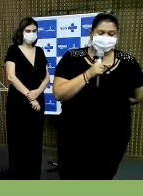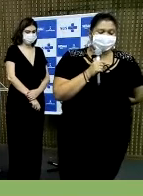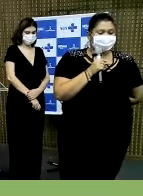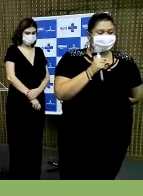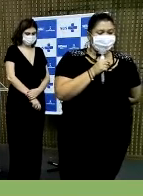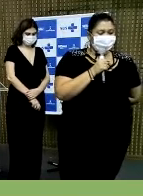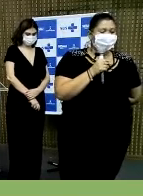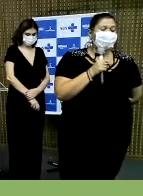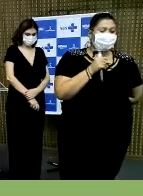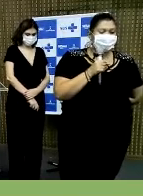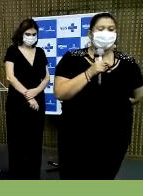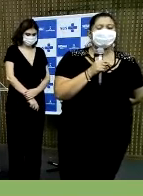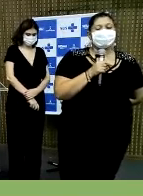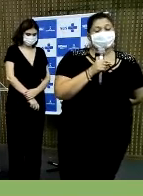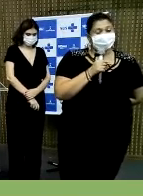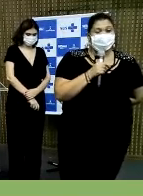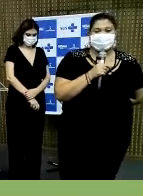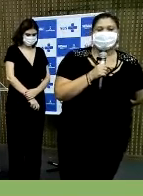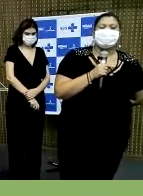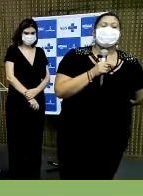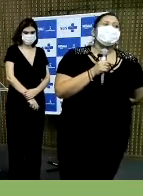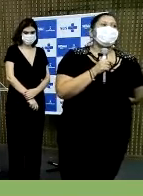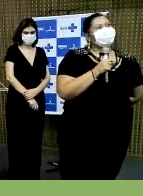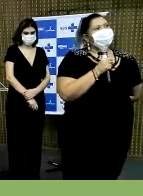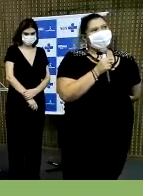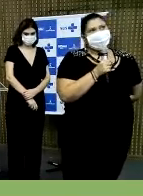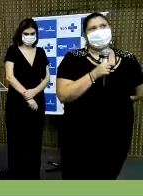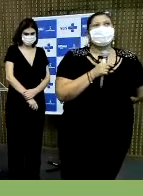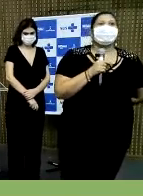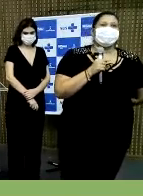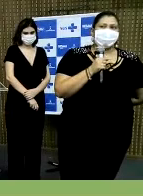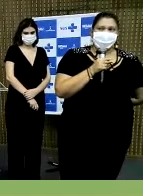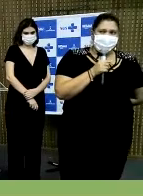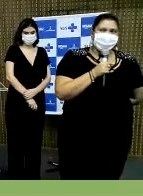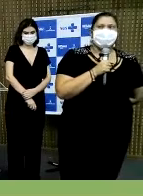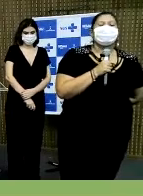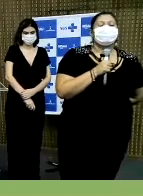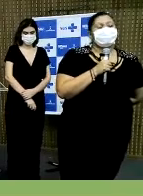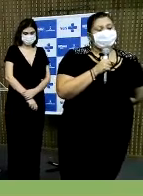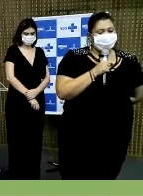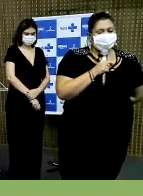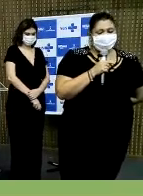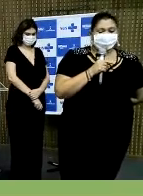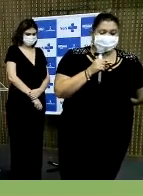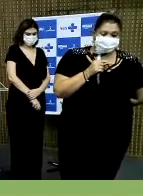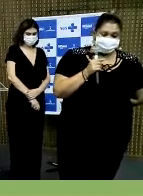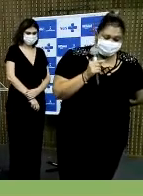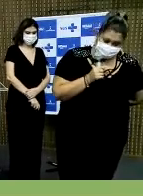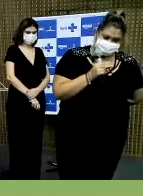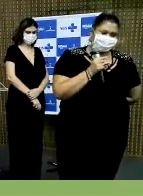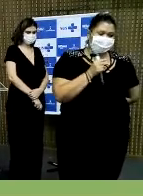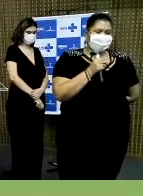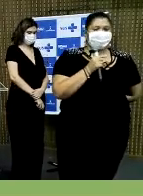enfermeiros, então eu peguei uma equipe um pouco desmotivada, teve que refazer protocolos, então eu tive